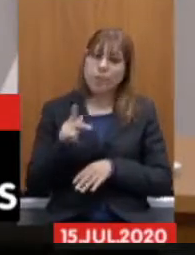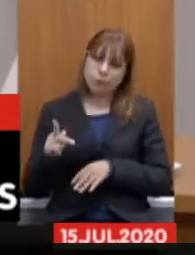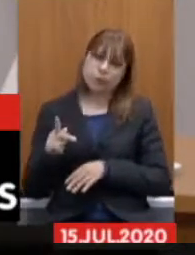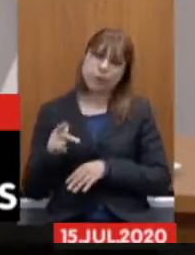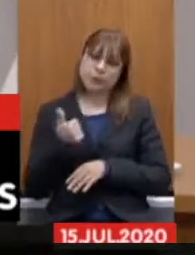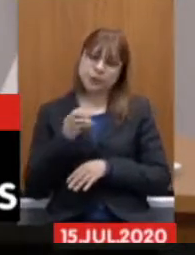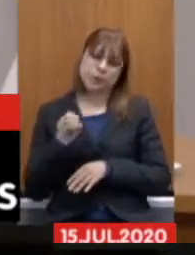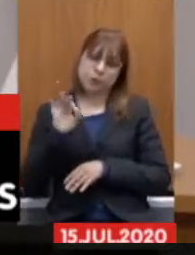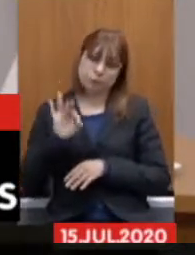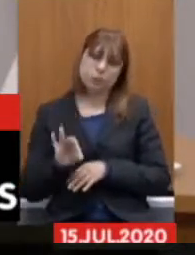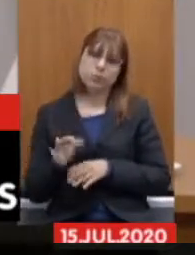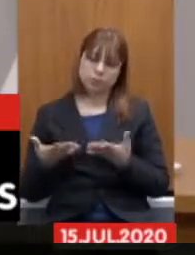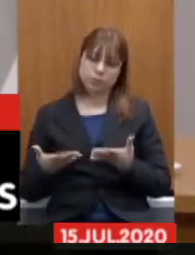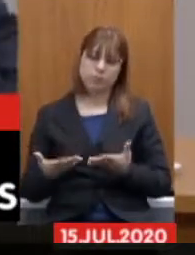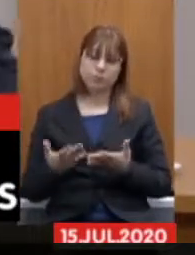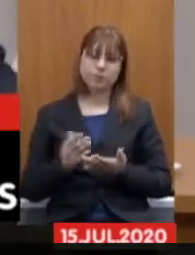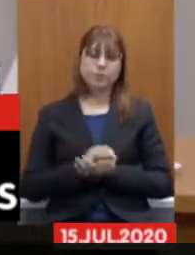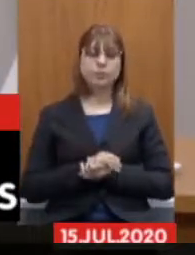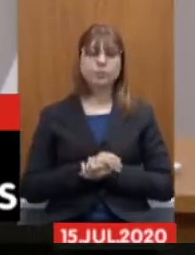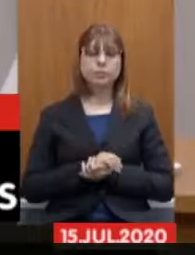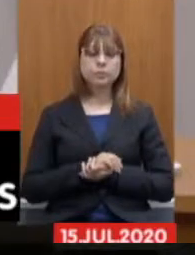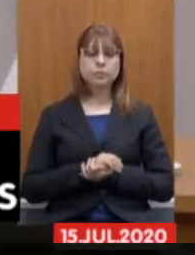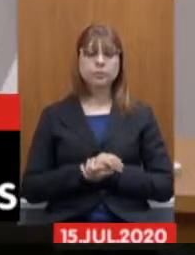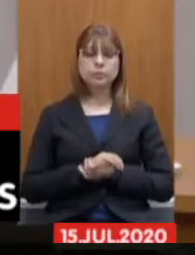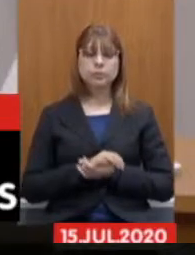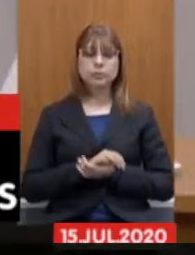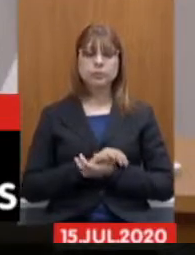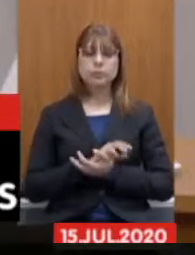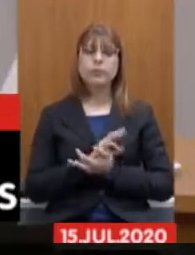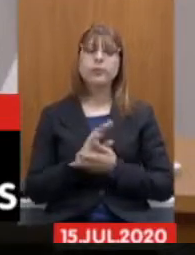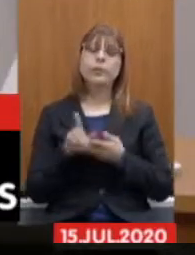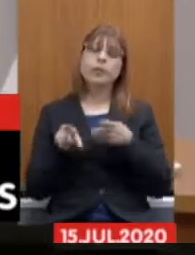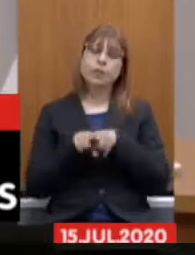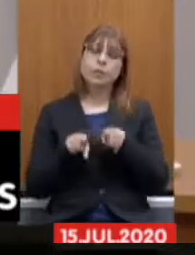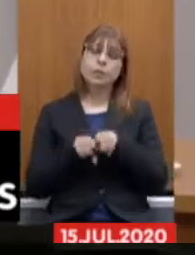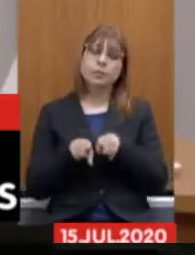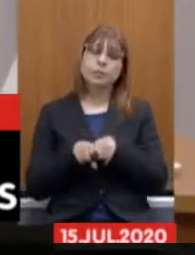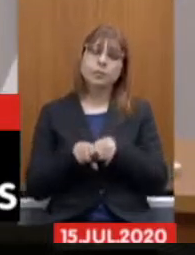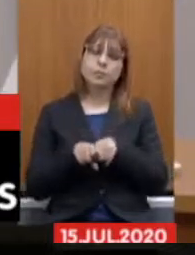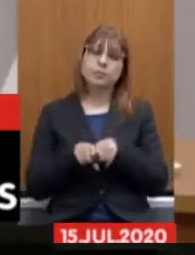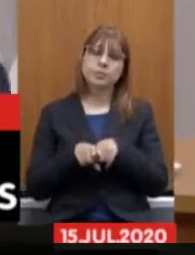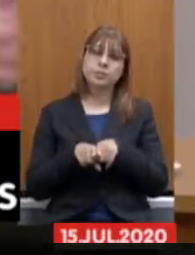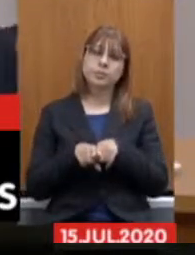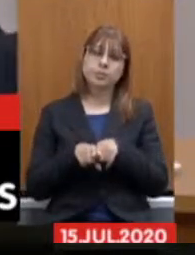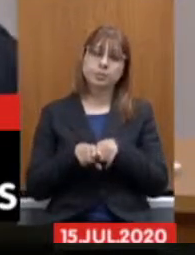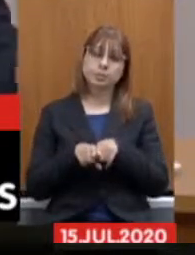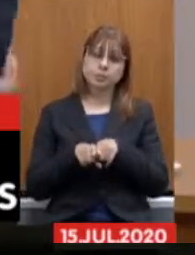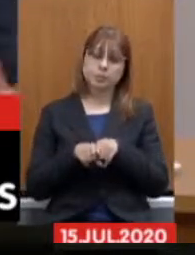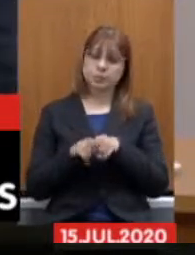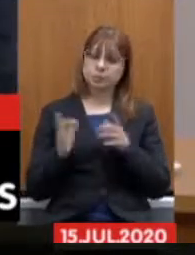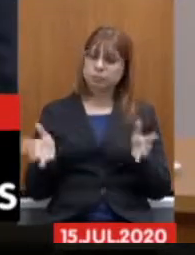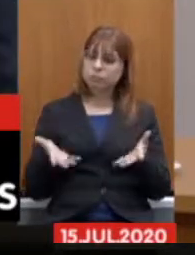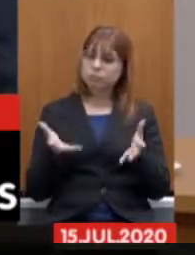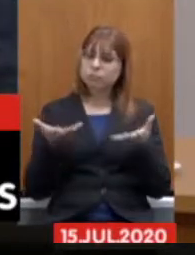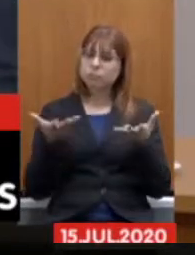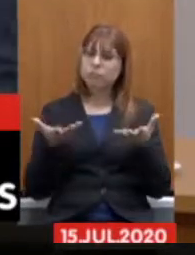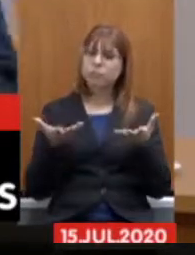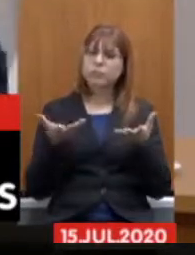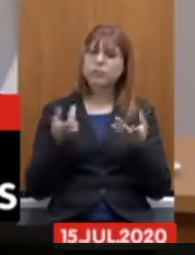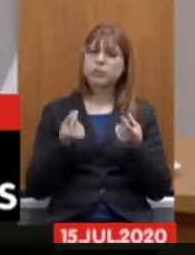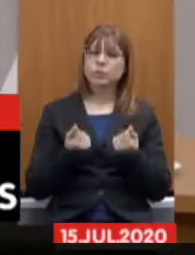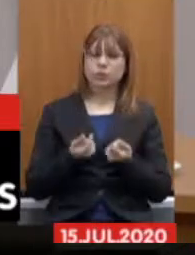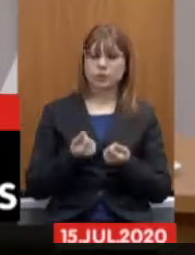temos é a sequência então também e dá um mecanismo de incentivo financeiro